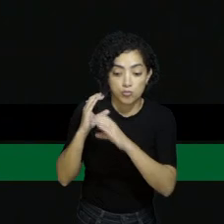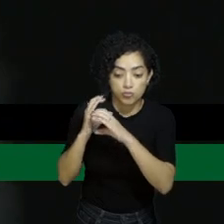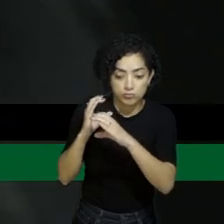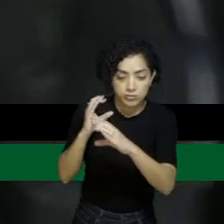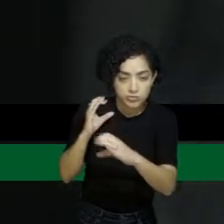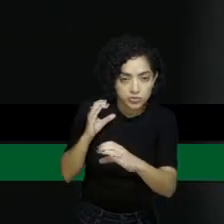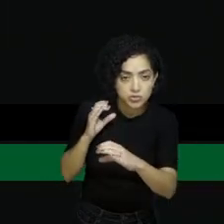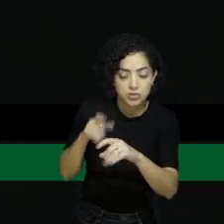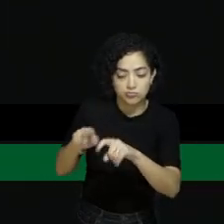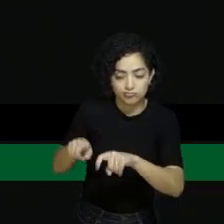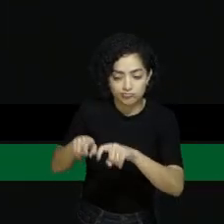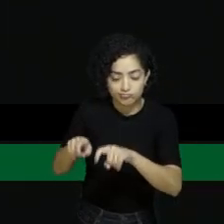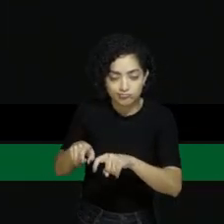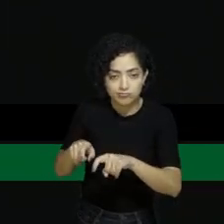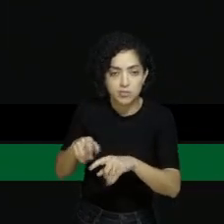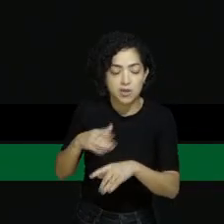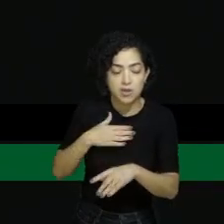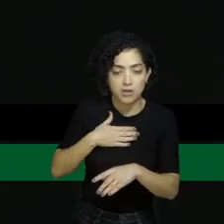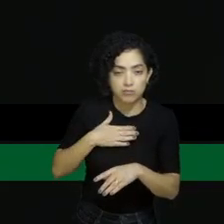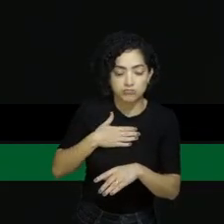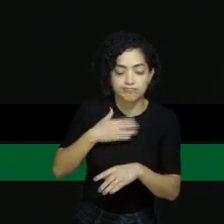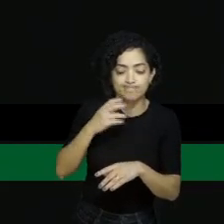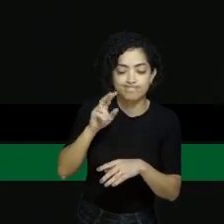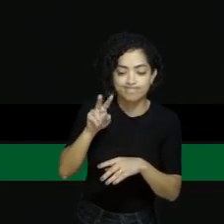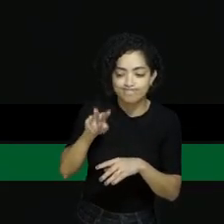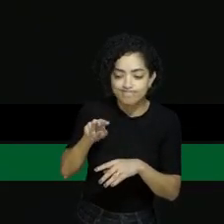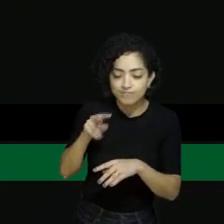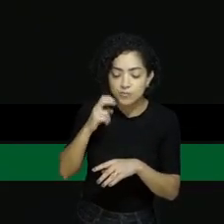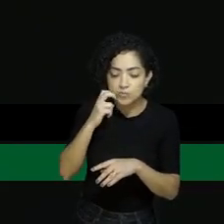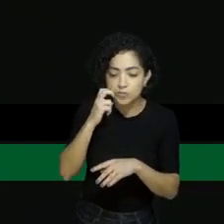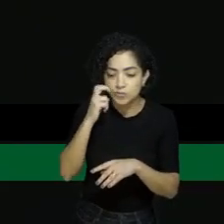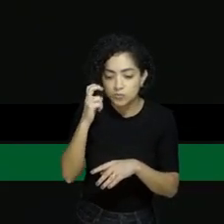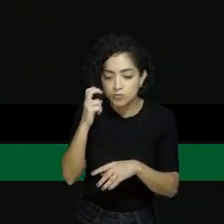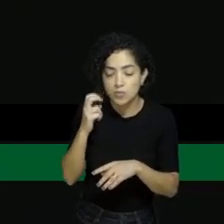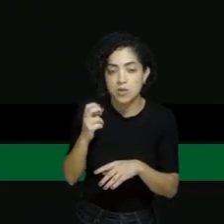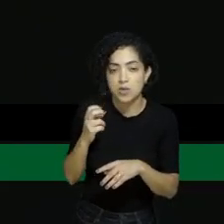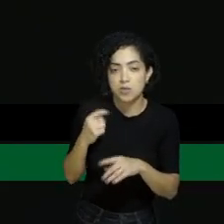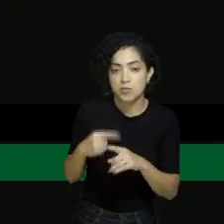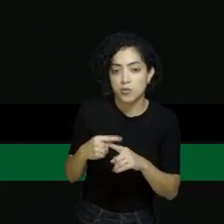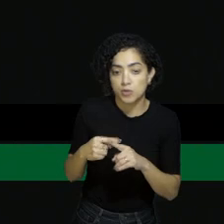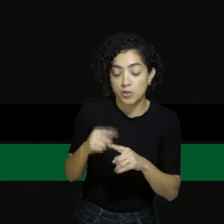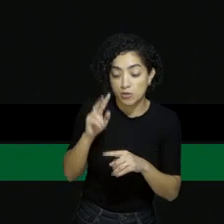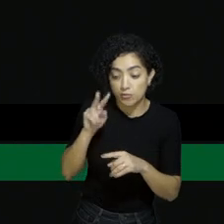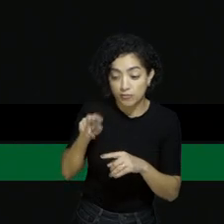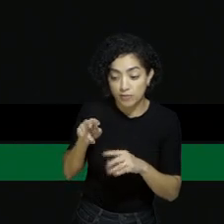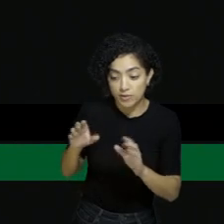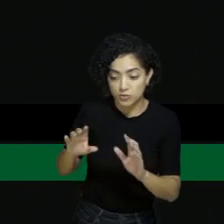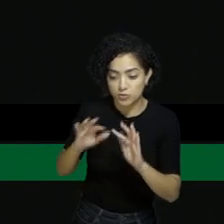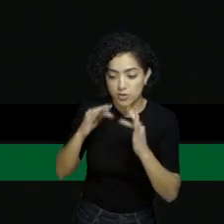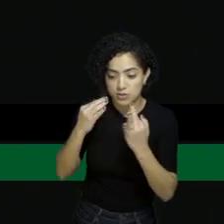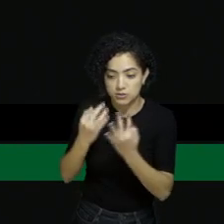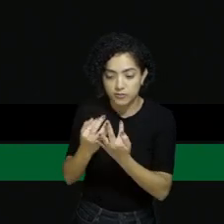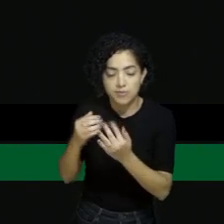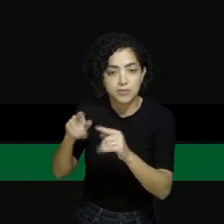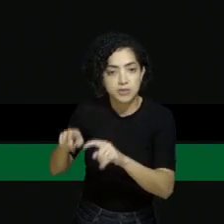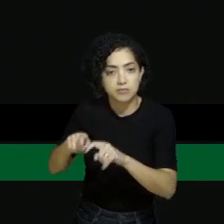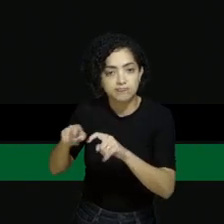sinto envergonhado de ver as famílias agrícolas de Santa Catarina fazendo a sua